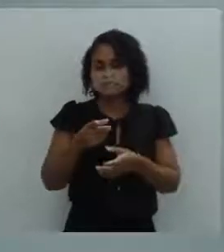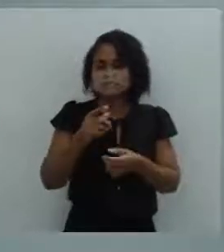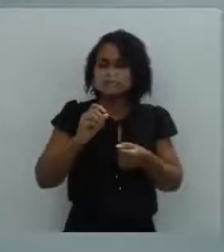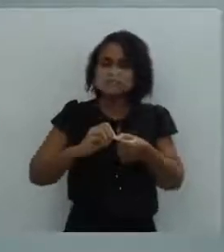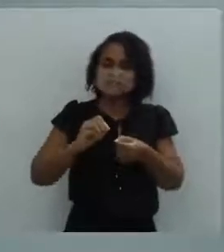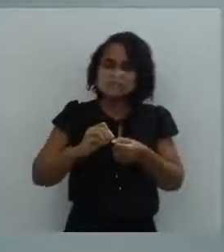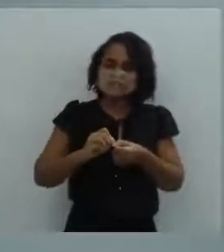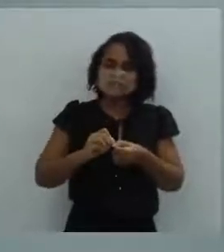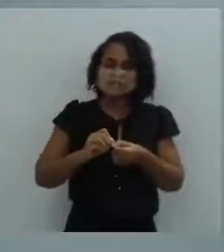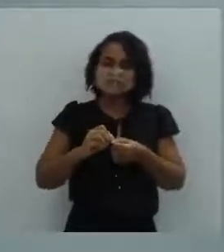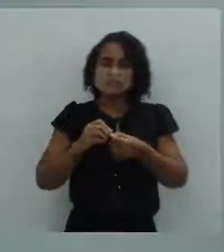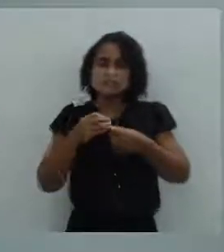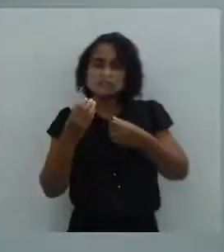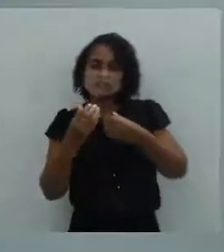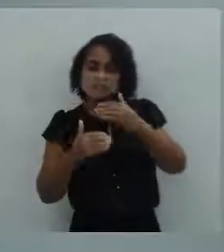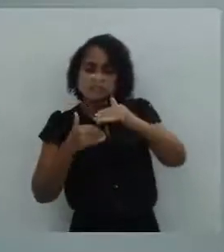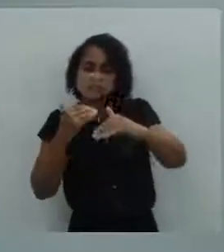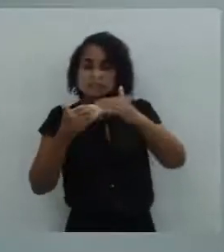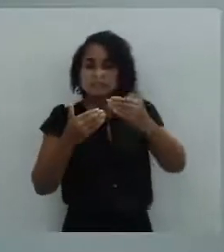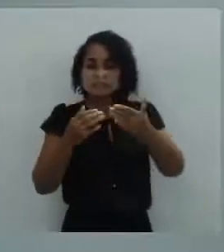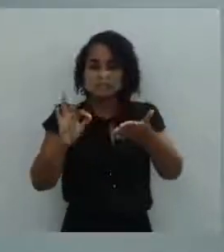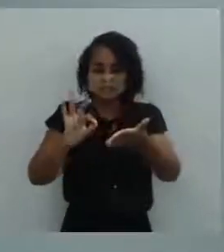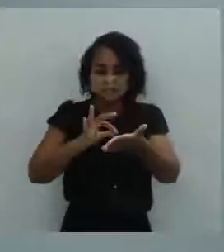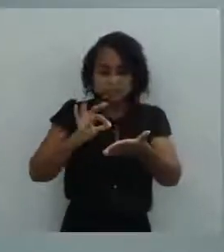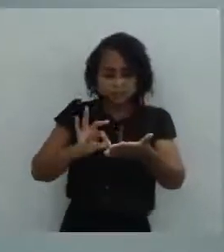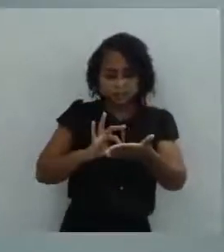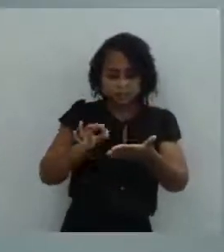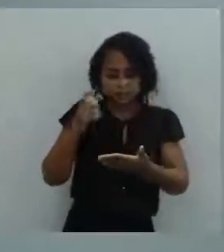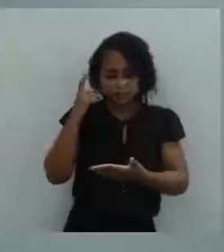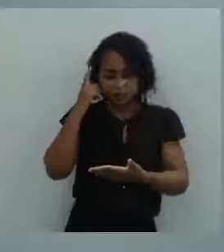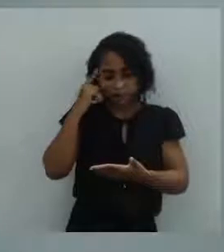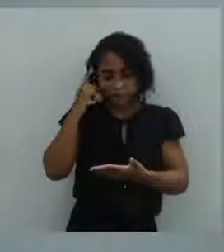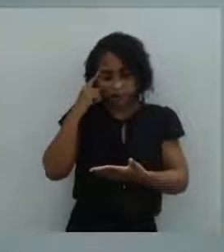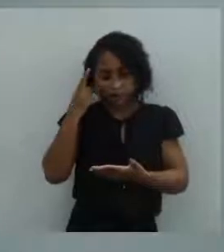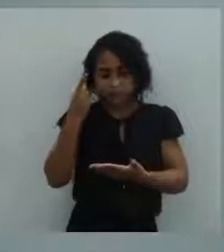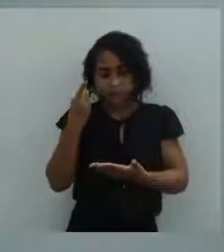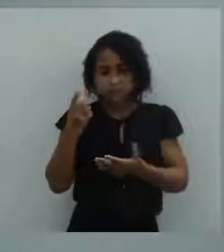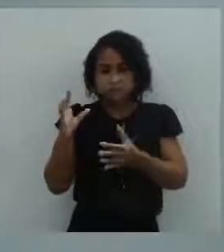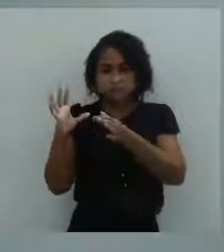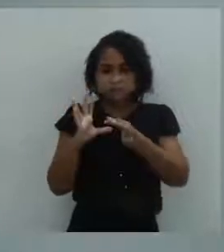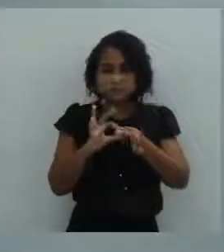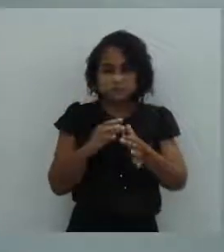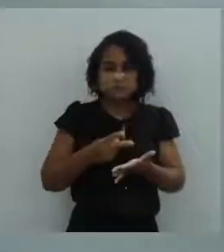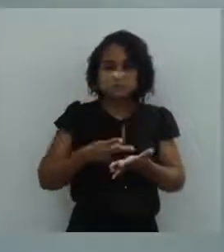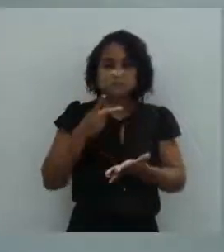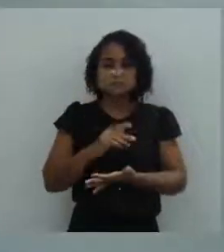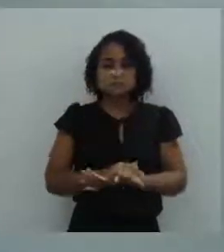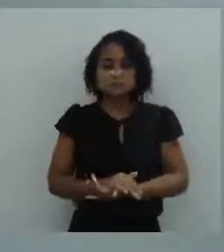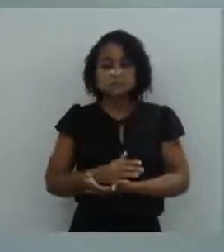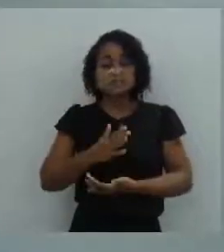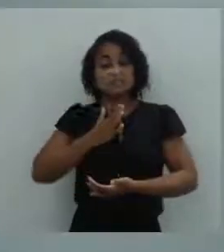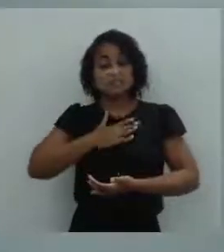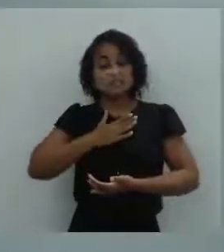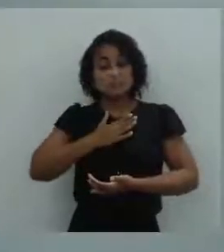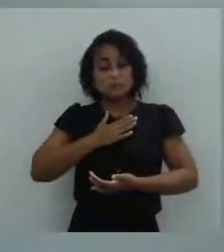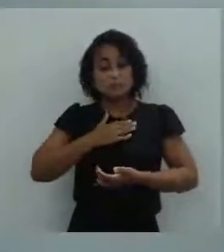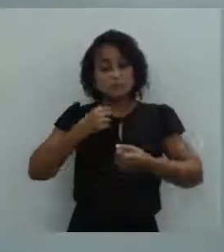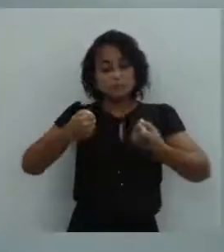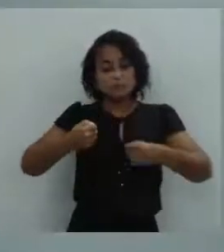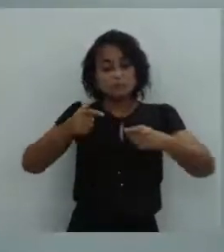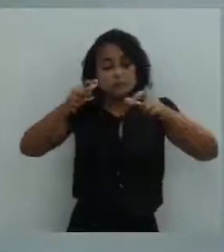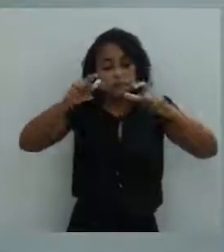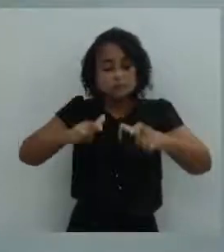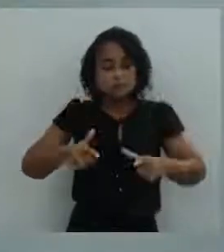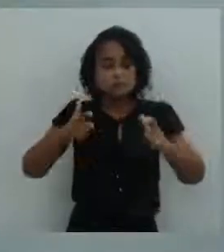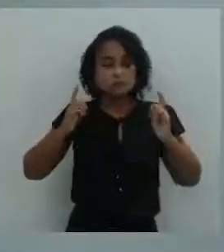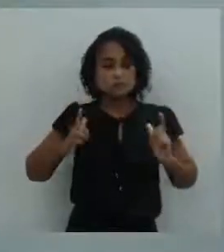professora, construir esse abaixo-assinado pensando nessa situação problema? Eu preciso de uma área de